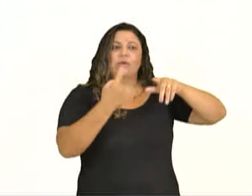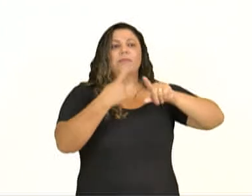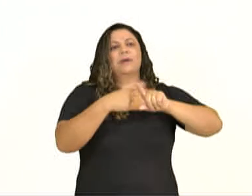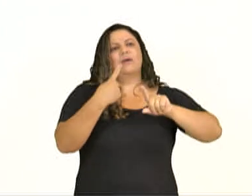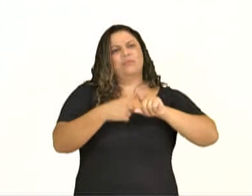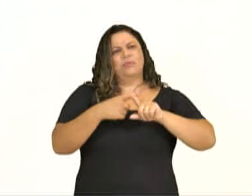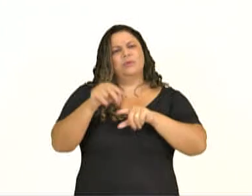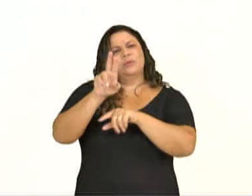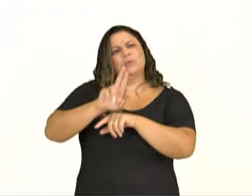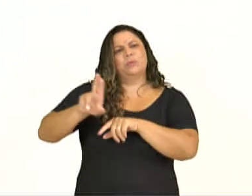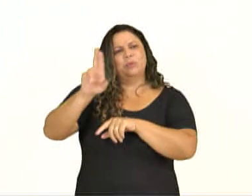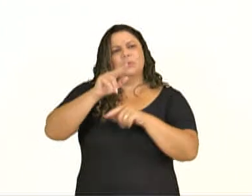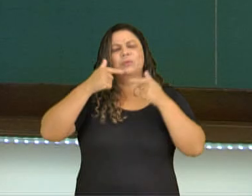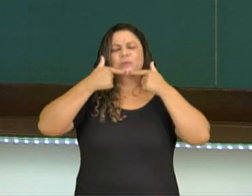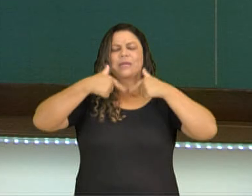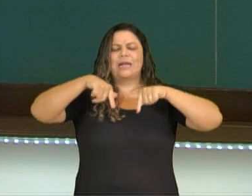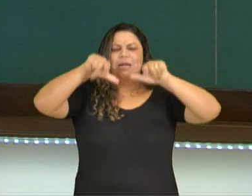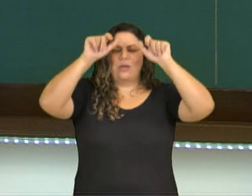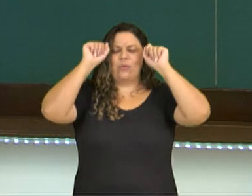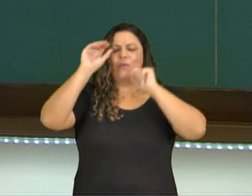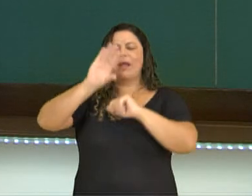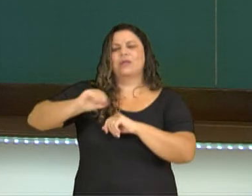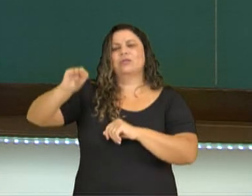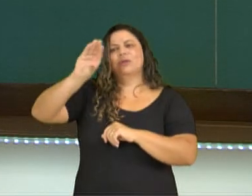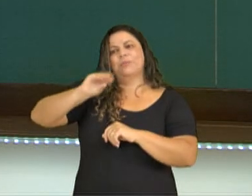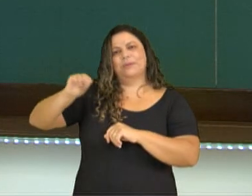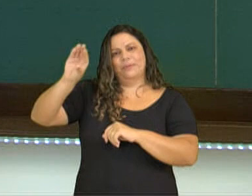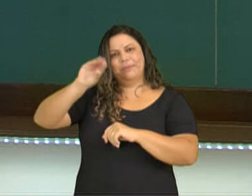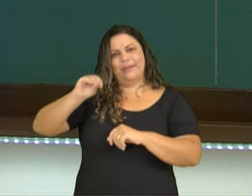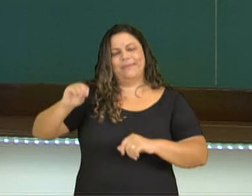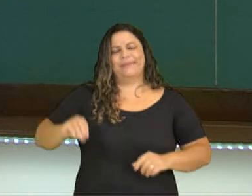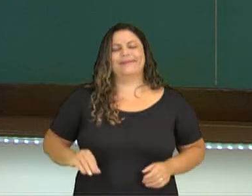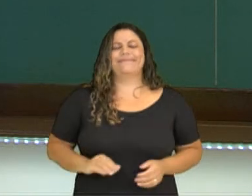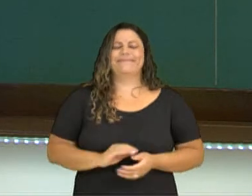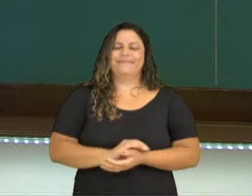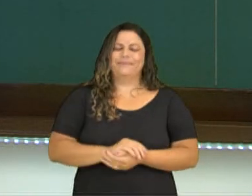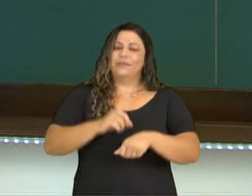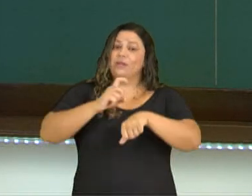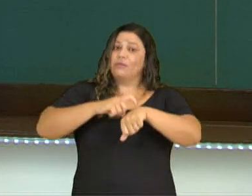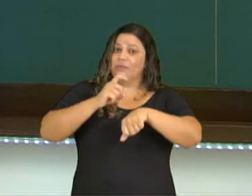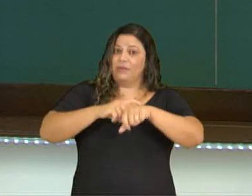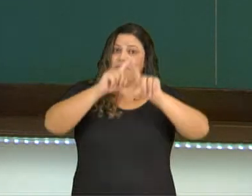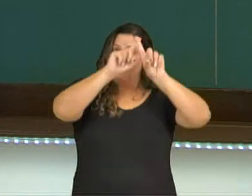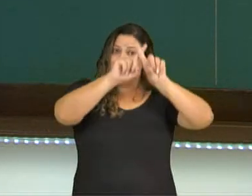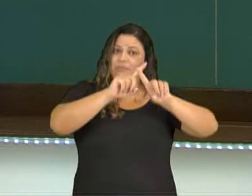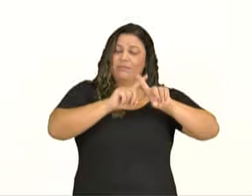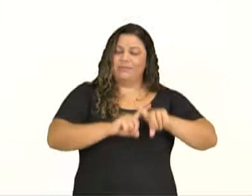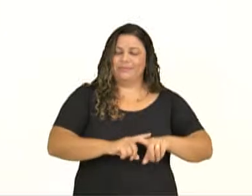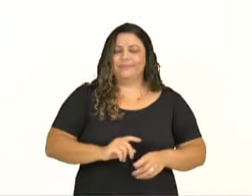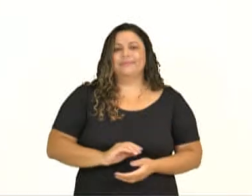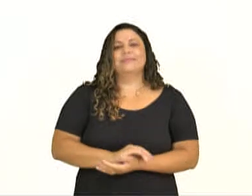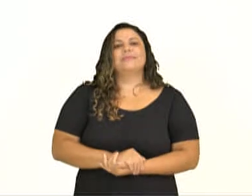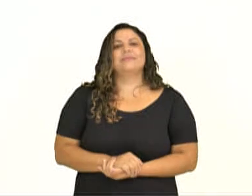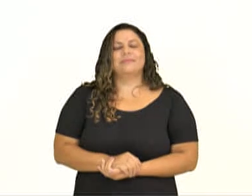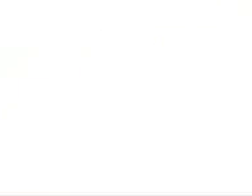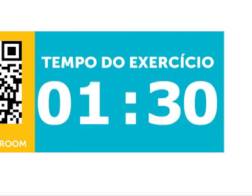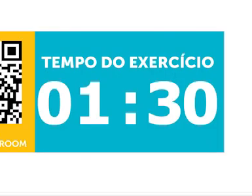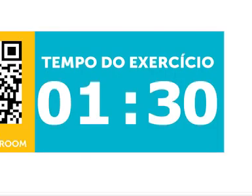geralmente se utiliza a linguagem oral falada. Um tempinho para vocês assinalarem uma das alternativas.